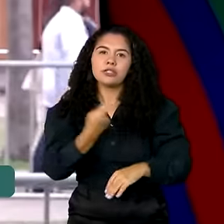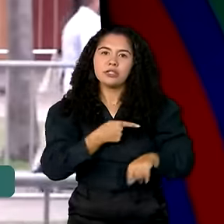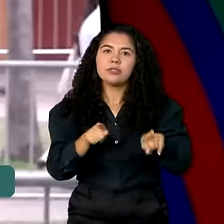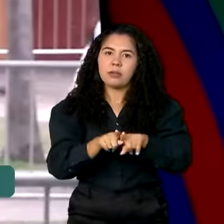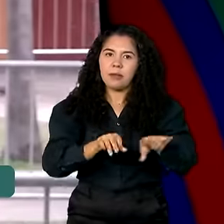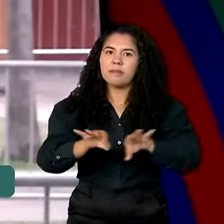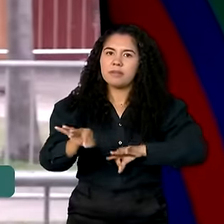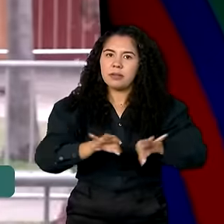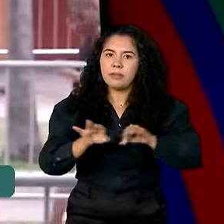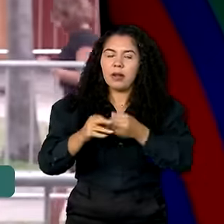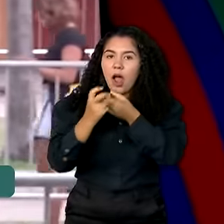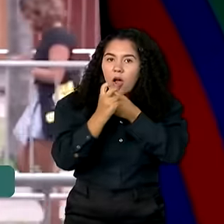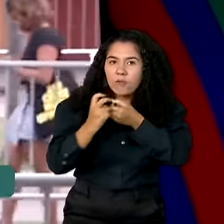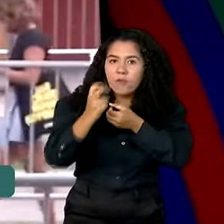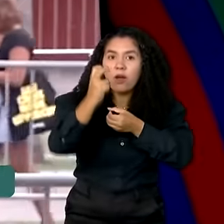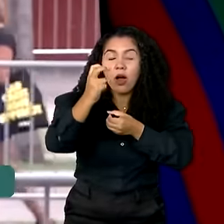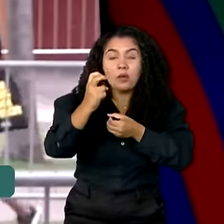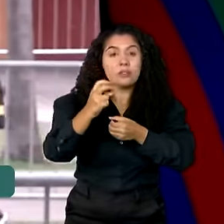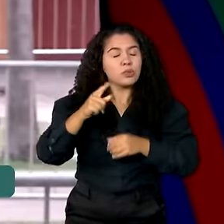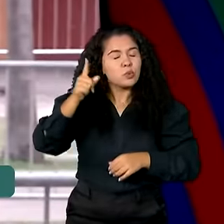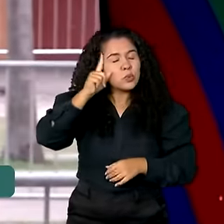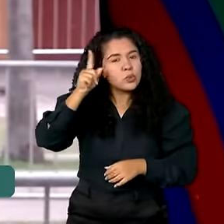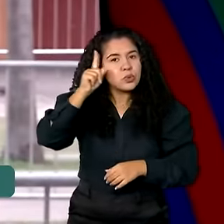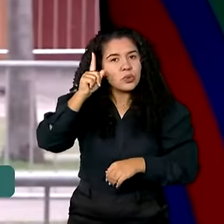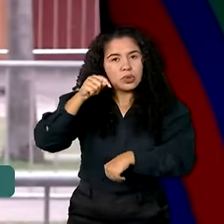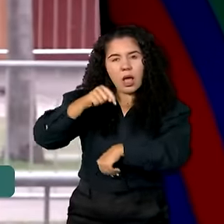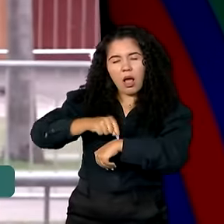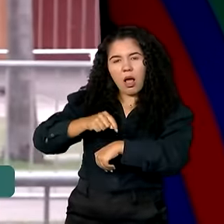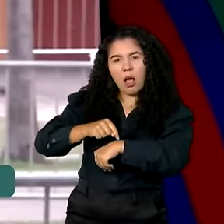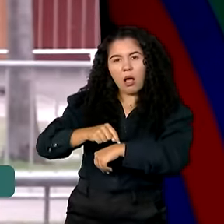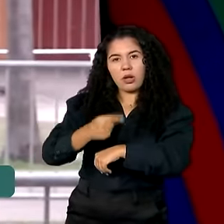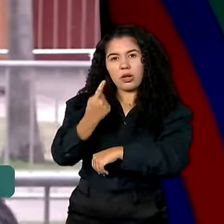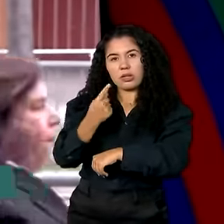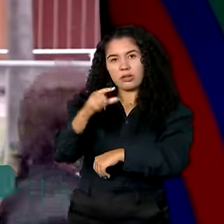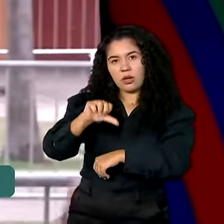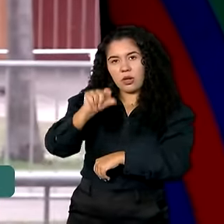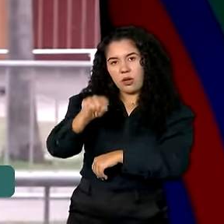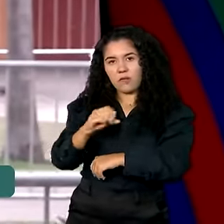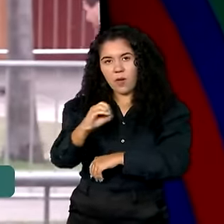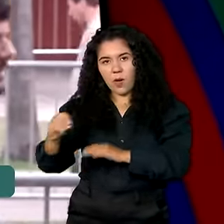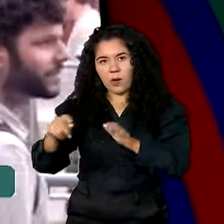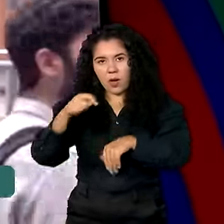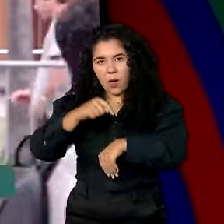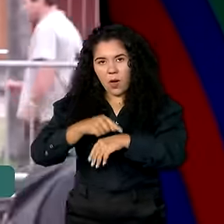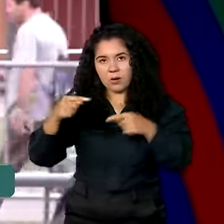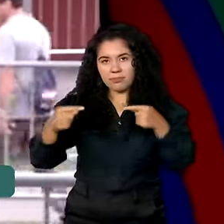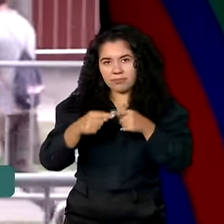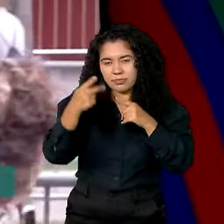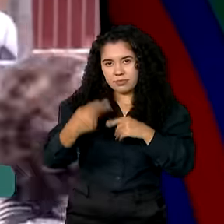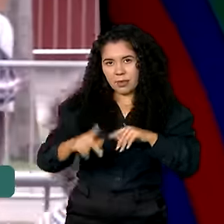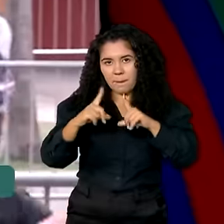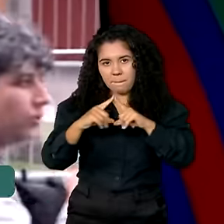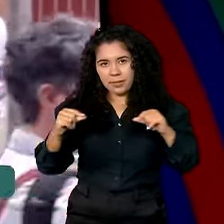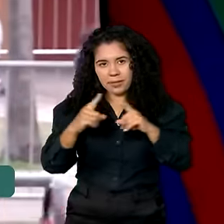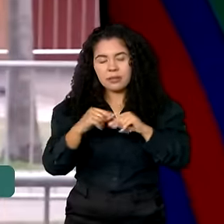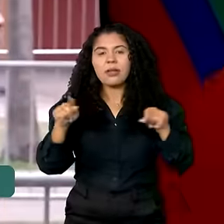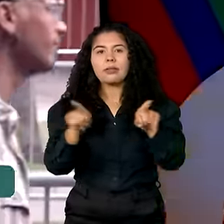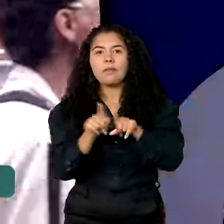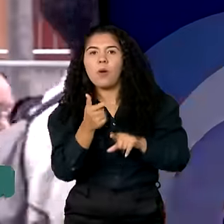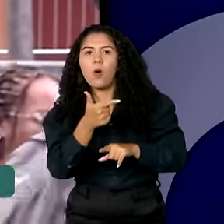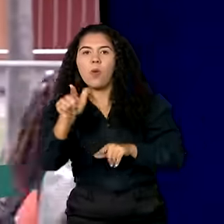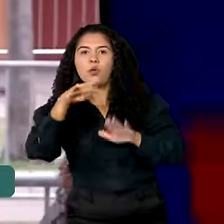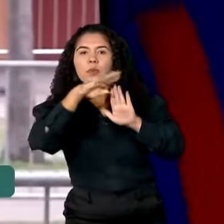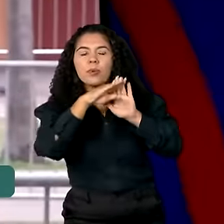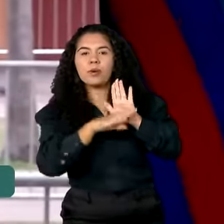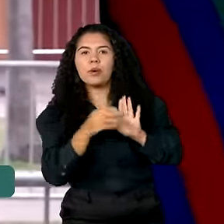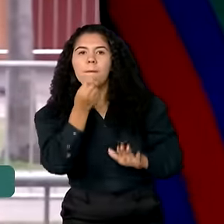ao vivo aqui, todos os dias, às 19 horas, no horário de Brasília, a Voz do Brasil. E no Bom Dia Ministro, que